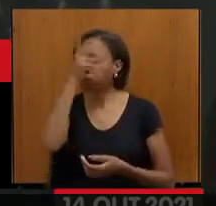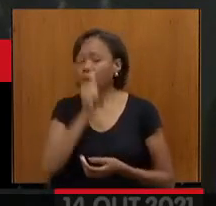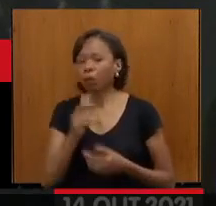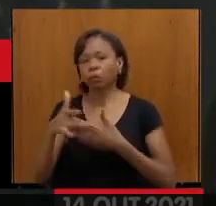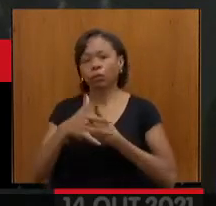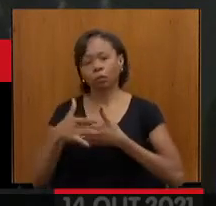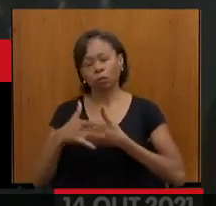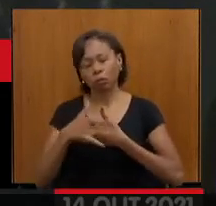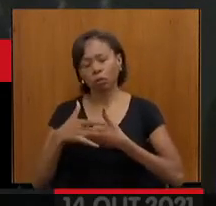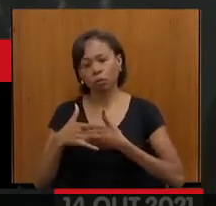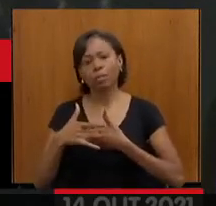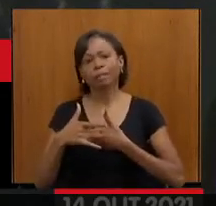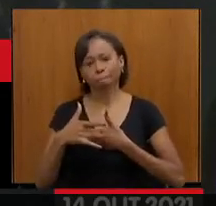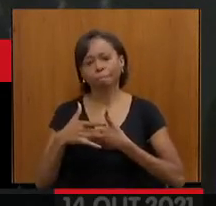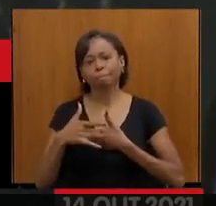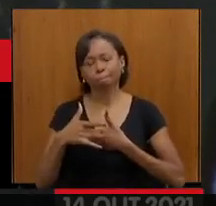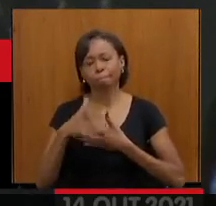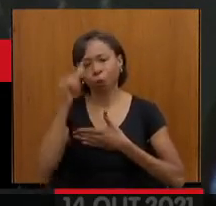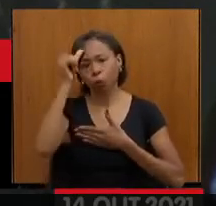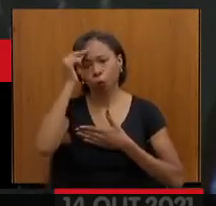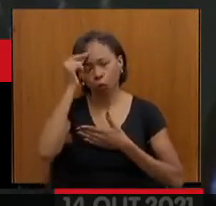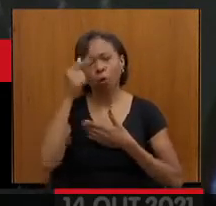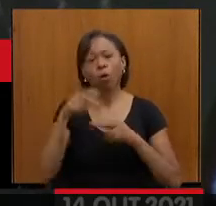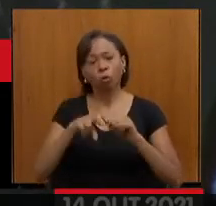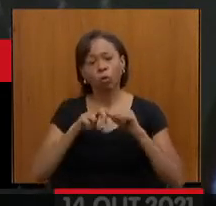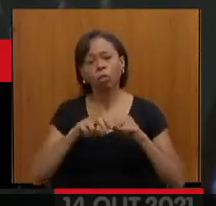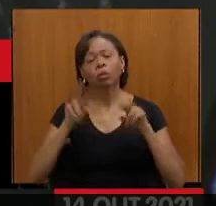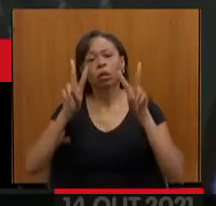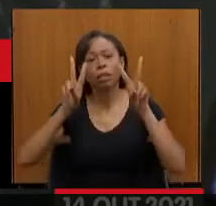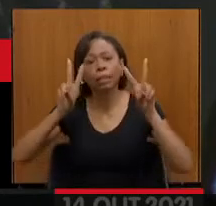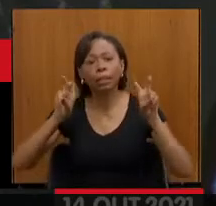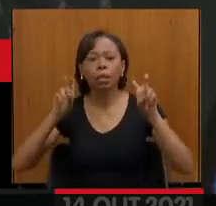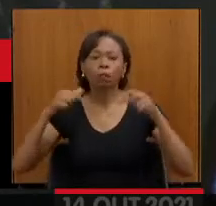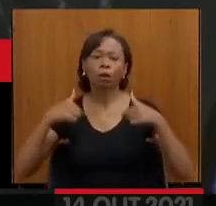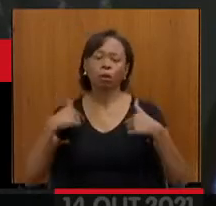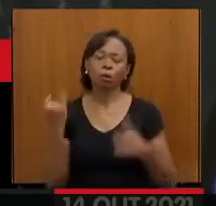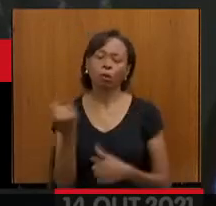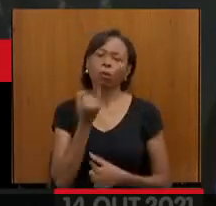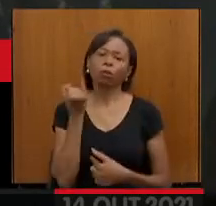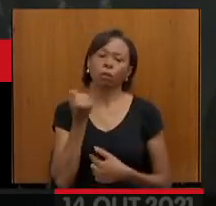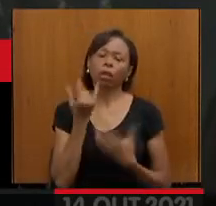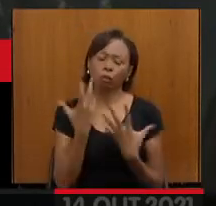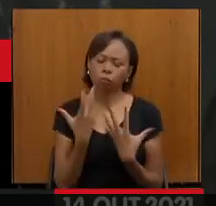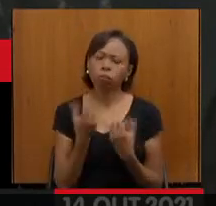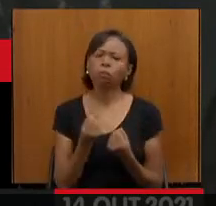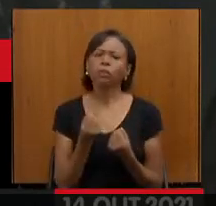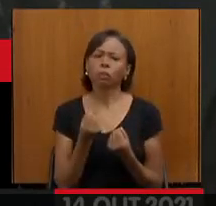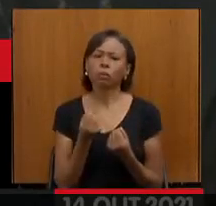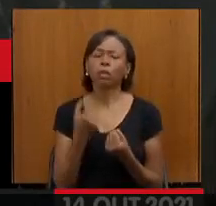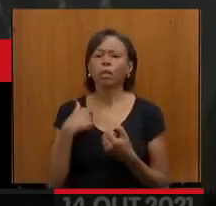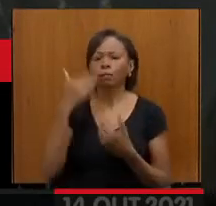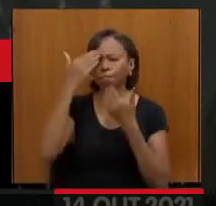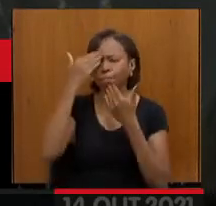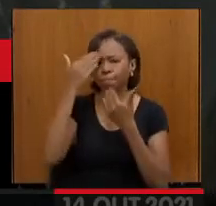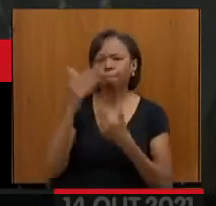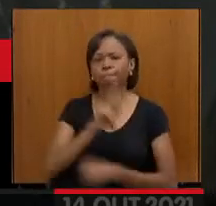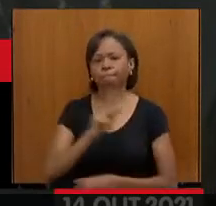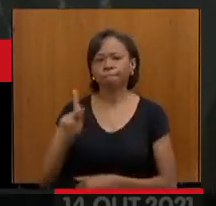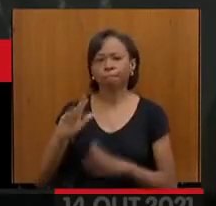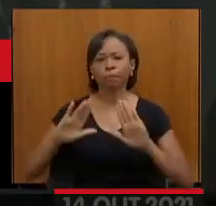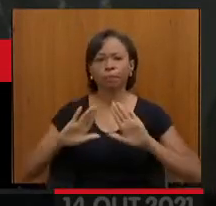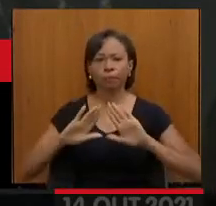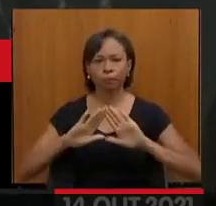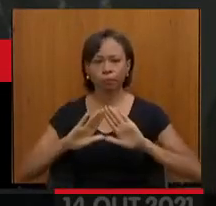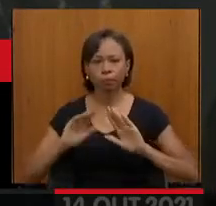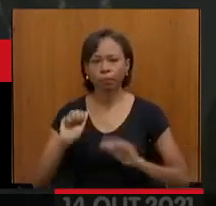de abraçar essa causa. E eu quero aqui agradecer ao presidente da Assembleia, deputado Agostinho Patrus, que